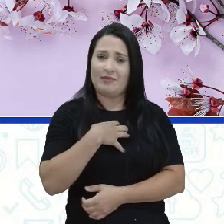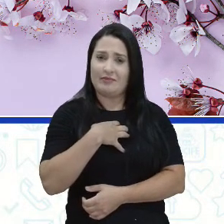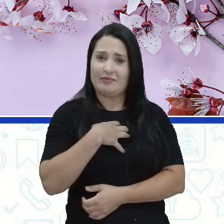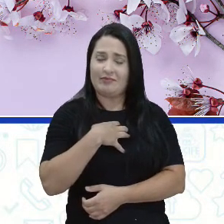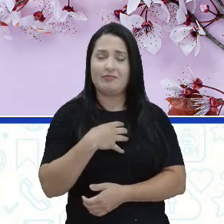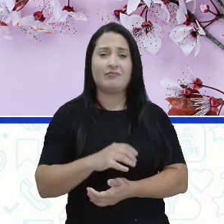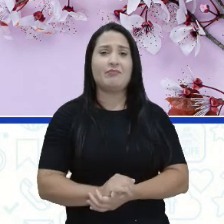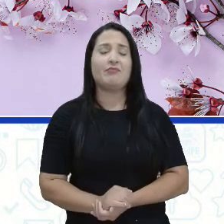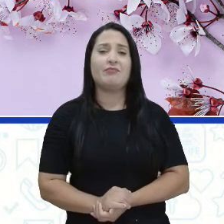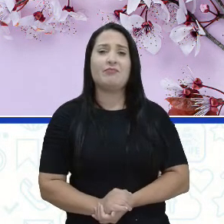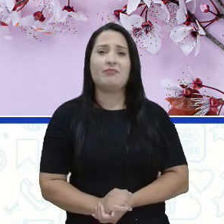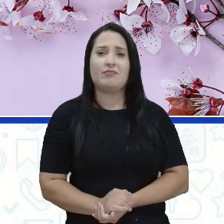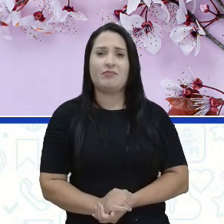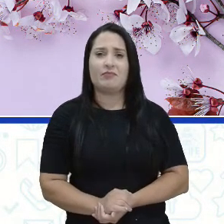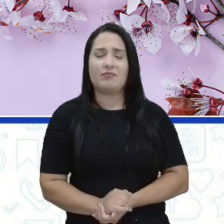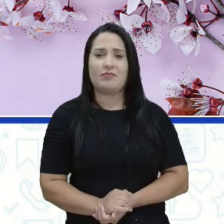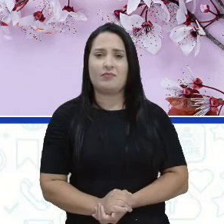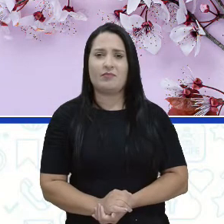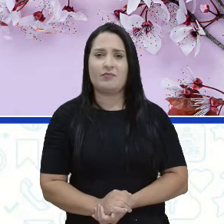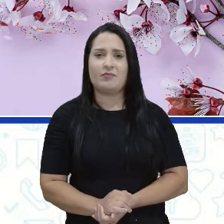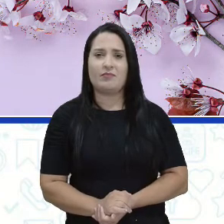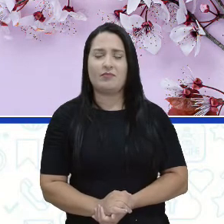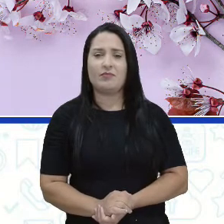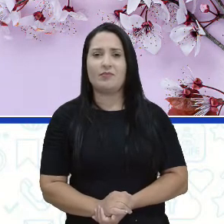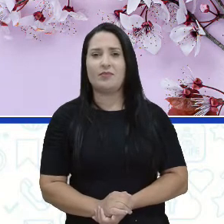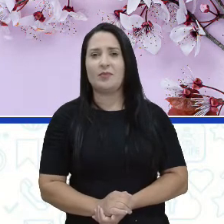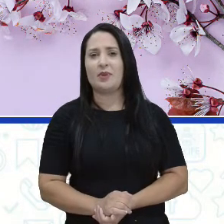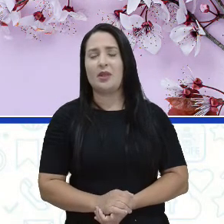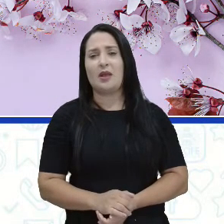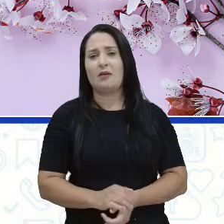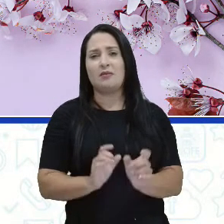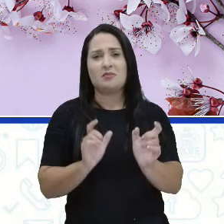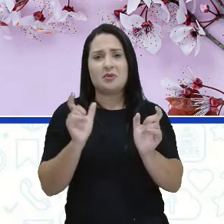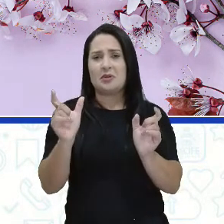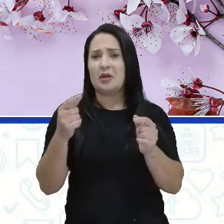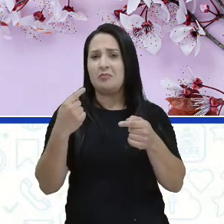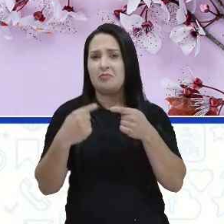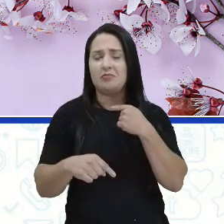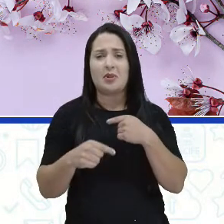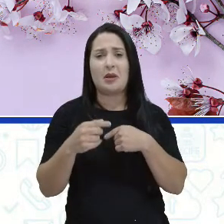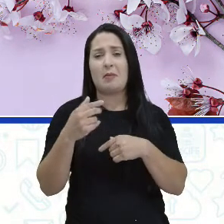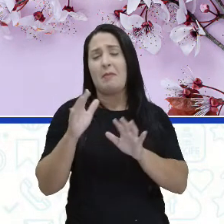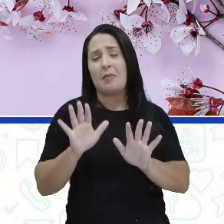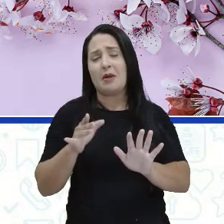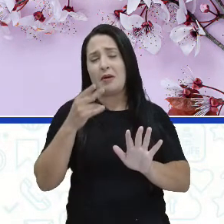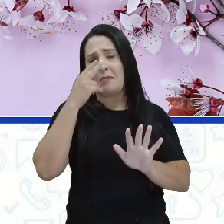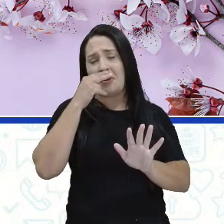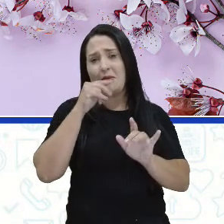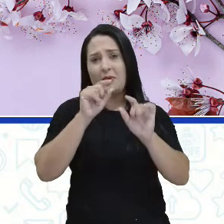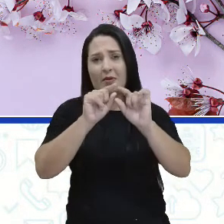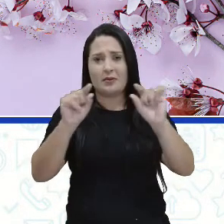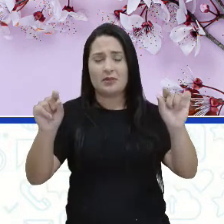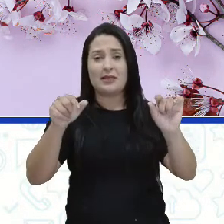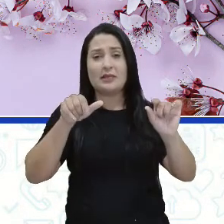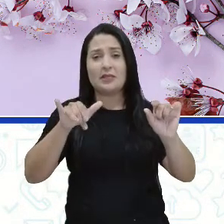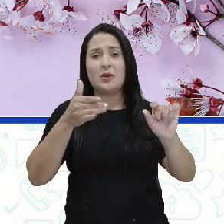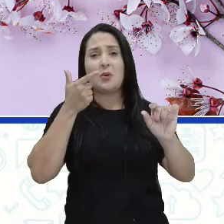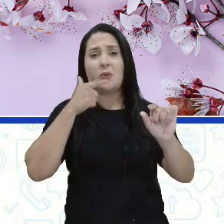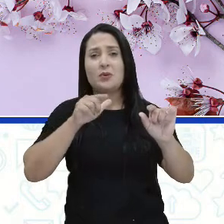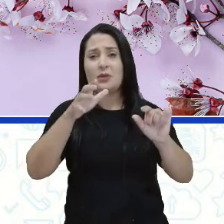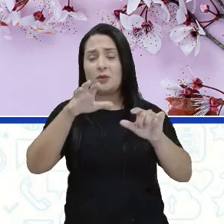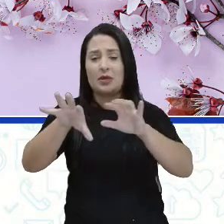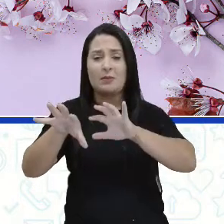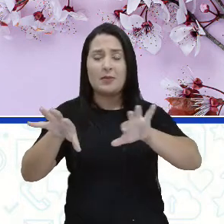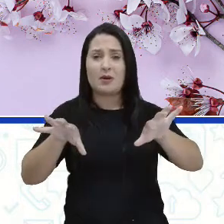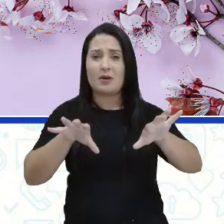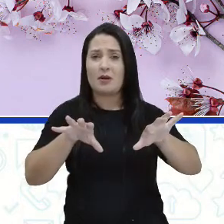Os termos não estão relacionados, apesar de estarem na mesma oração. Então, se eu consigo separar os termos por